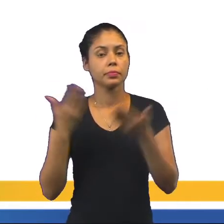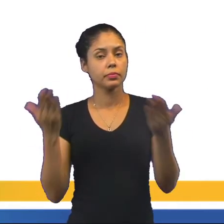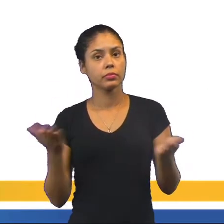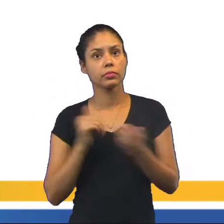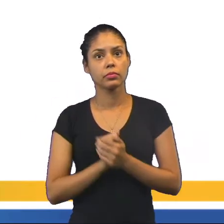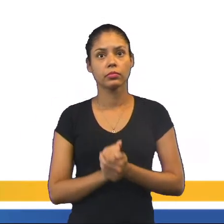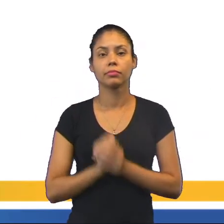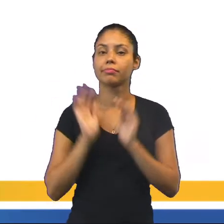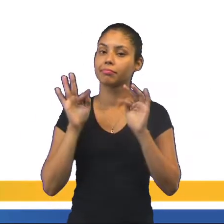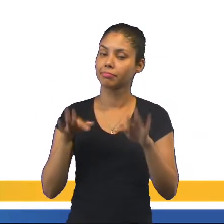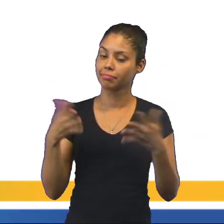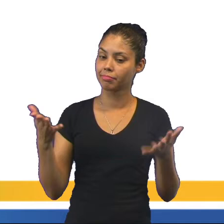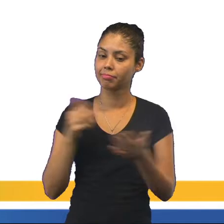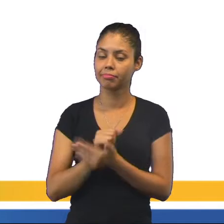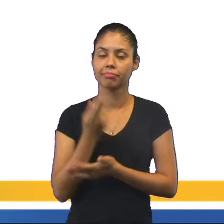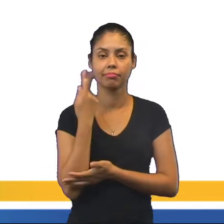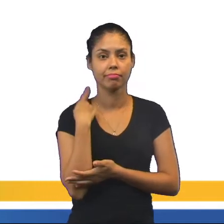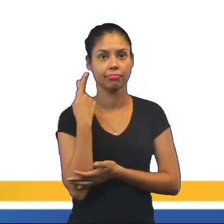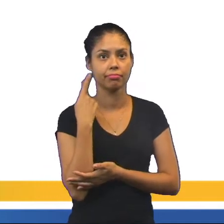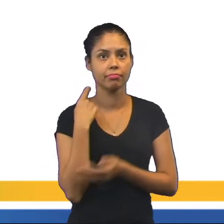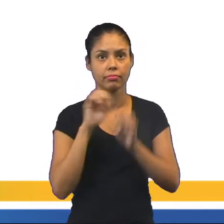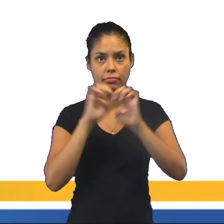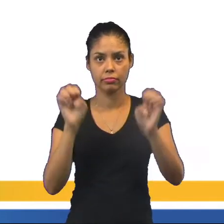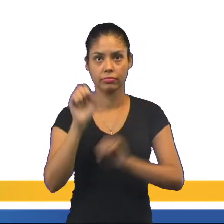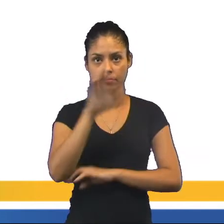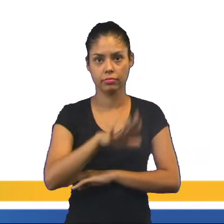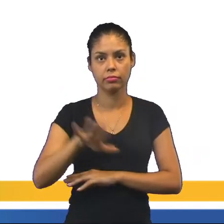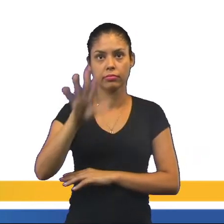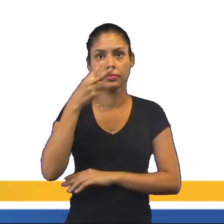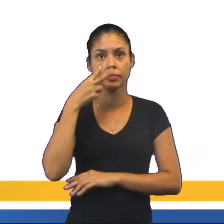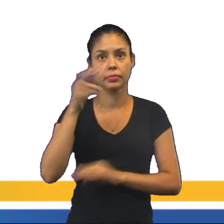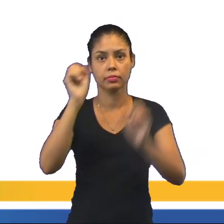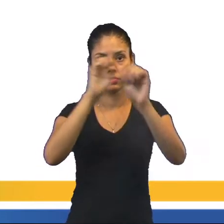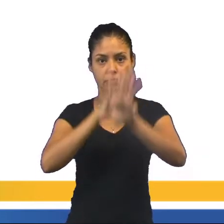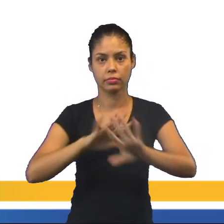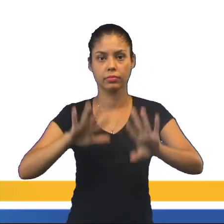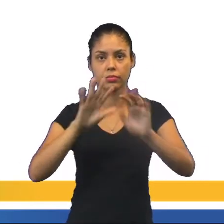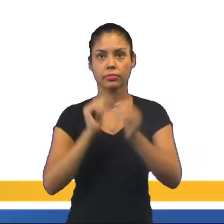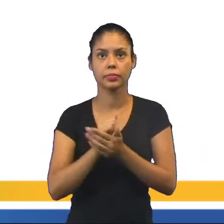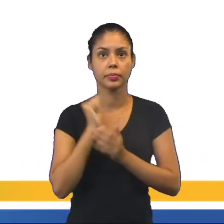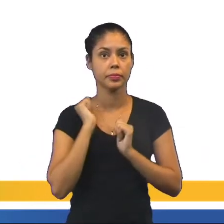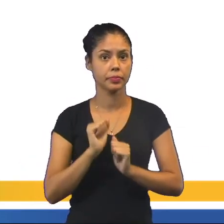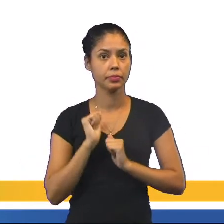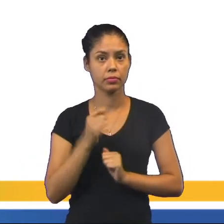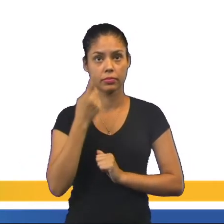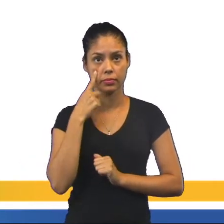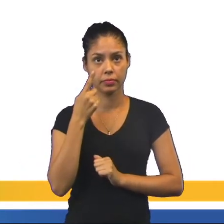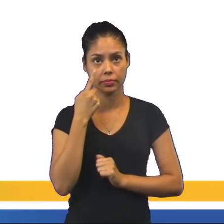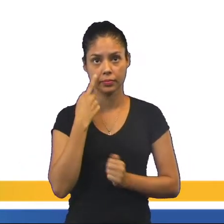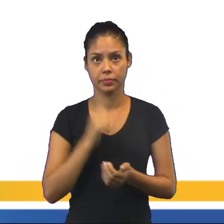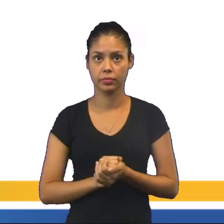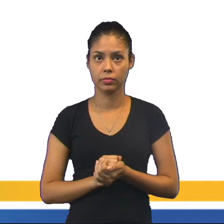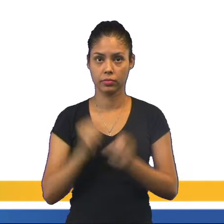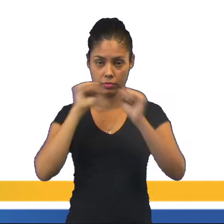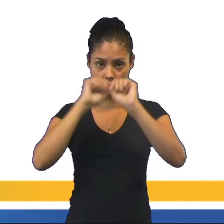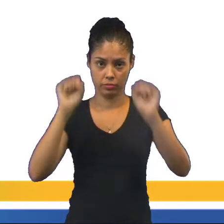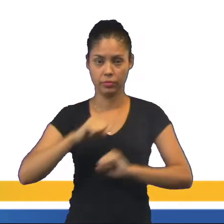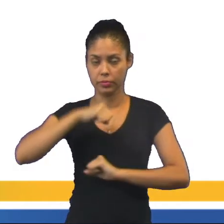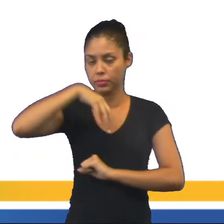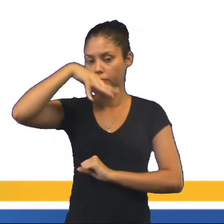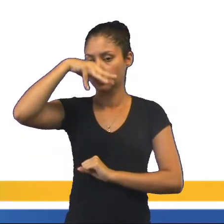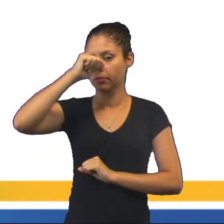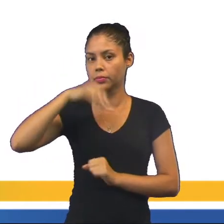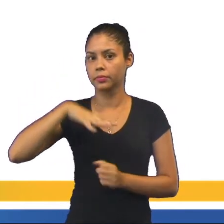E, finalmente, né, os pulmões, uma estrutura geral dele, uma visão geral, a gente pode ver que quando fala do sistema